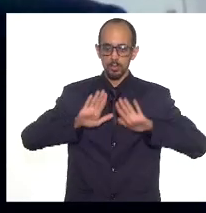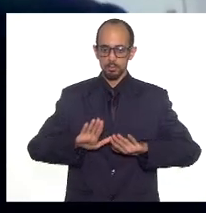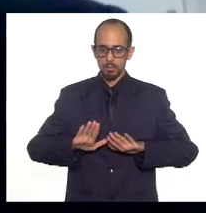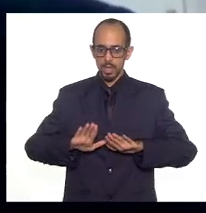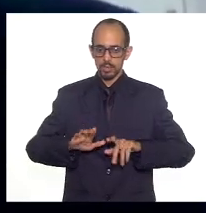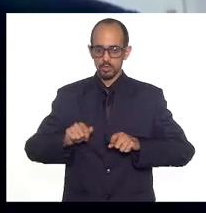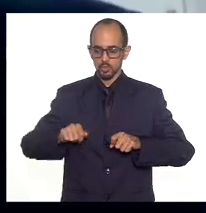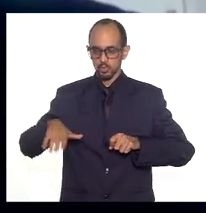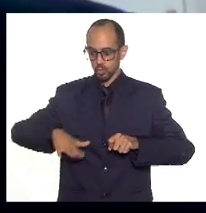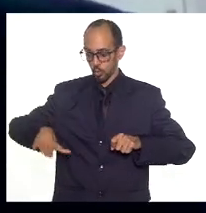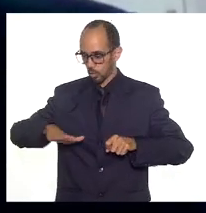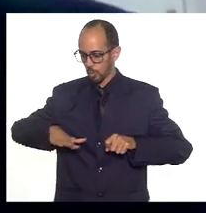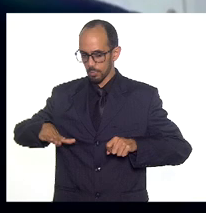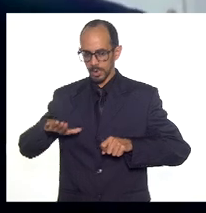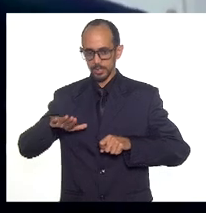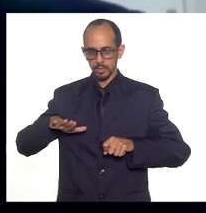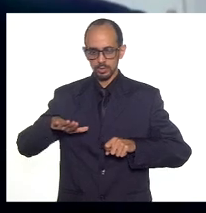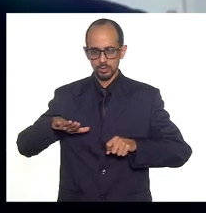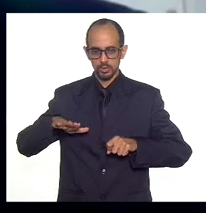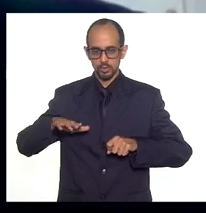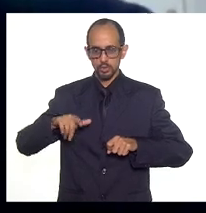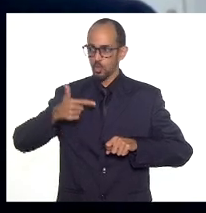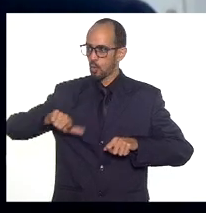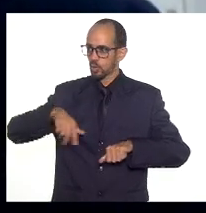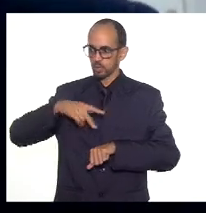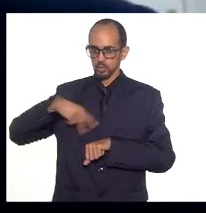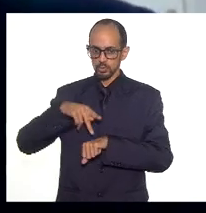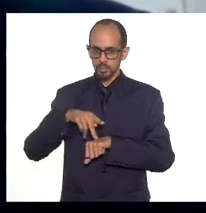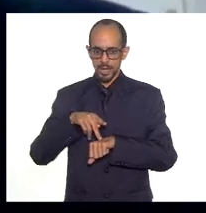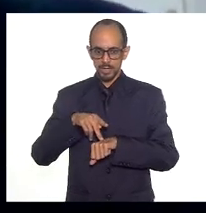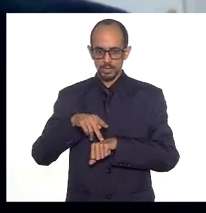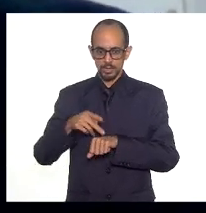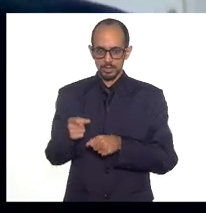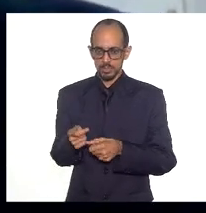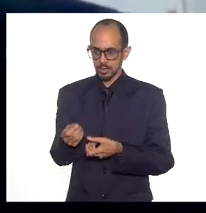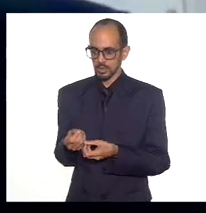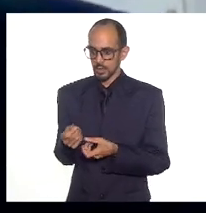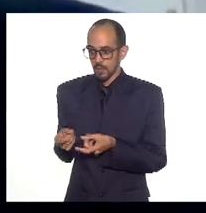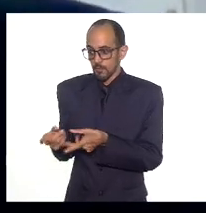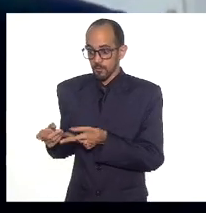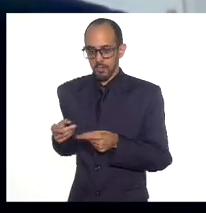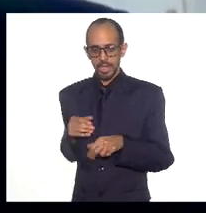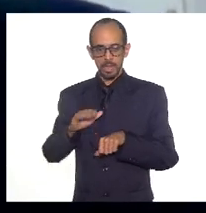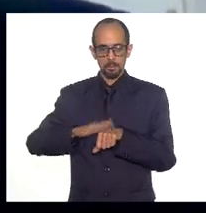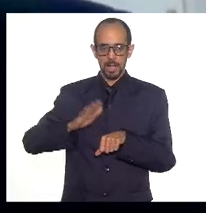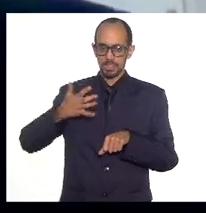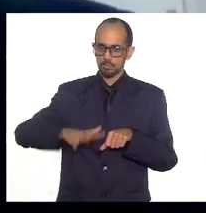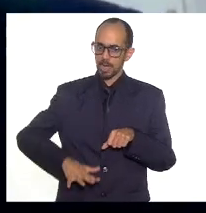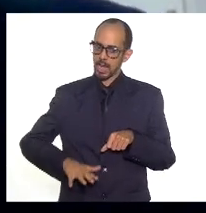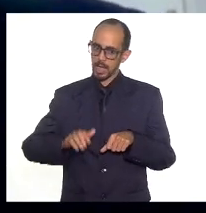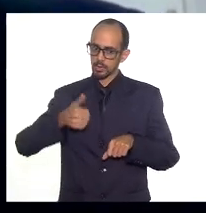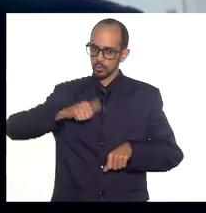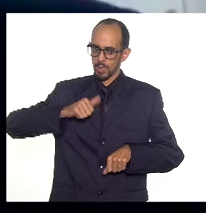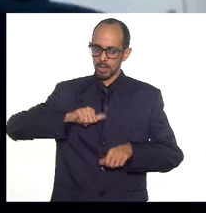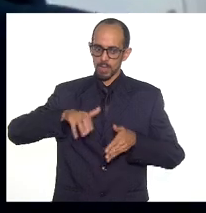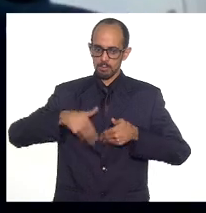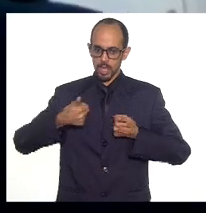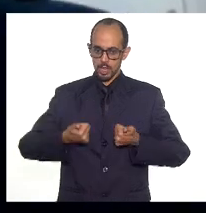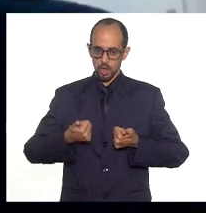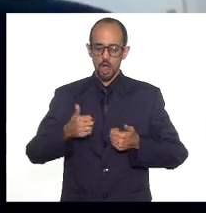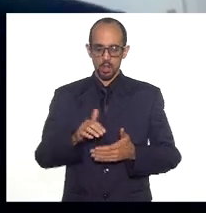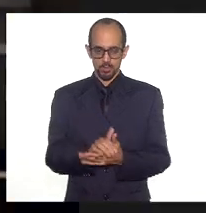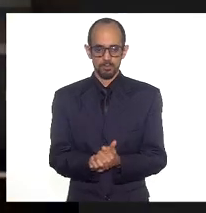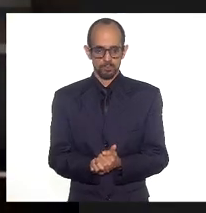no que o mercado internacional entrega com melhor preço, prazo e qualidade. Como tá